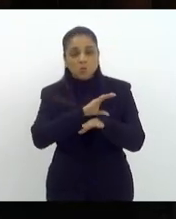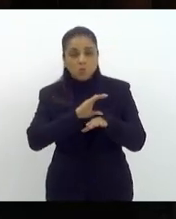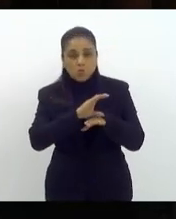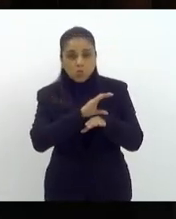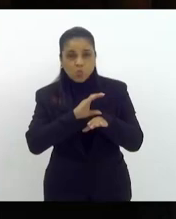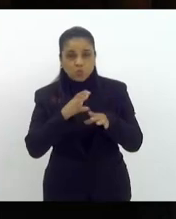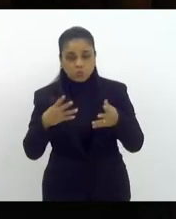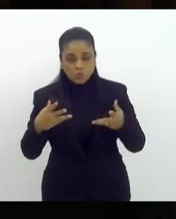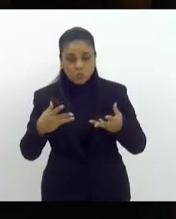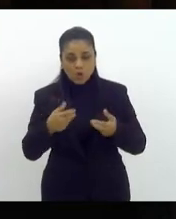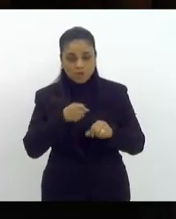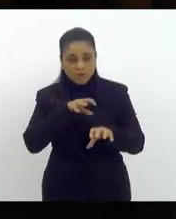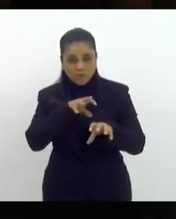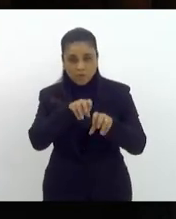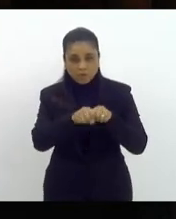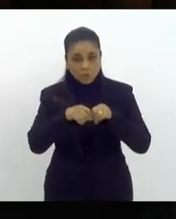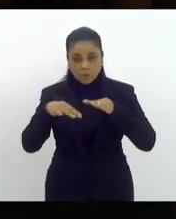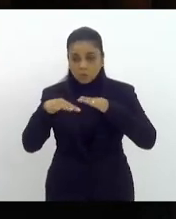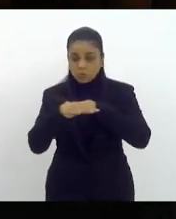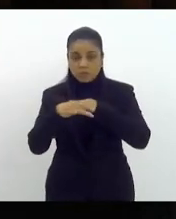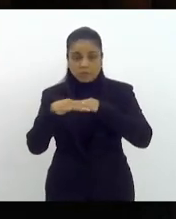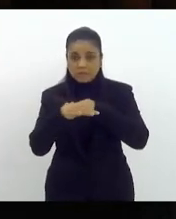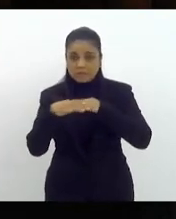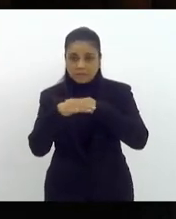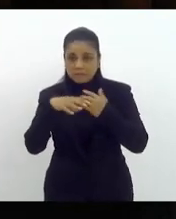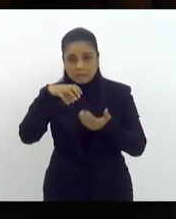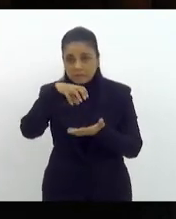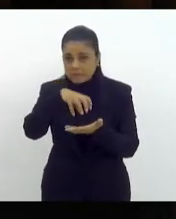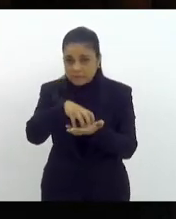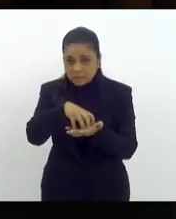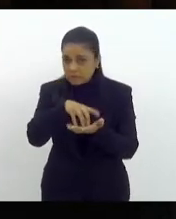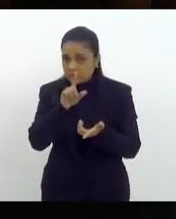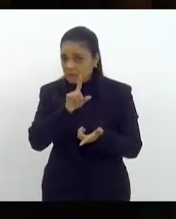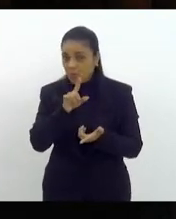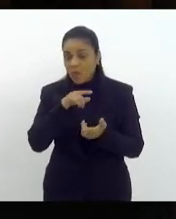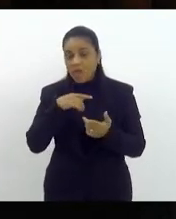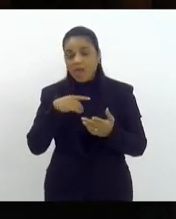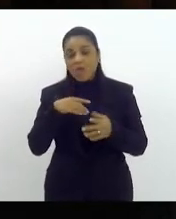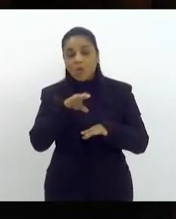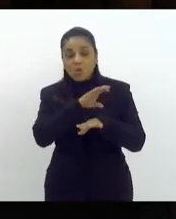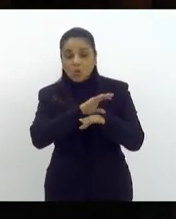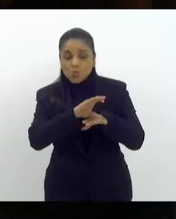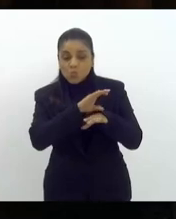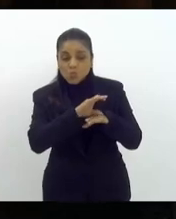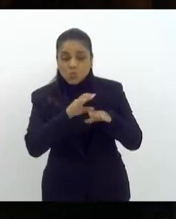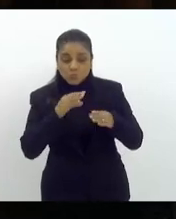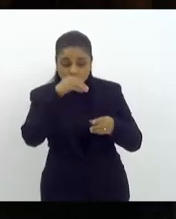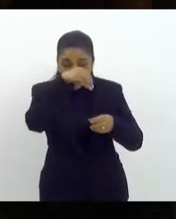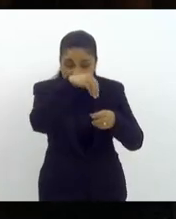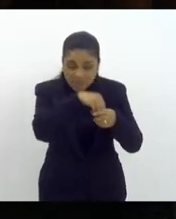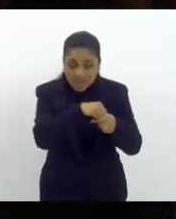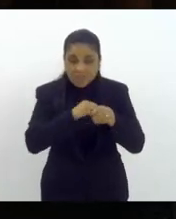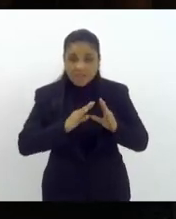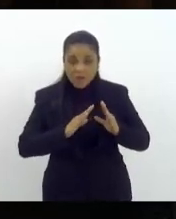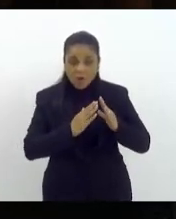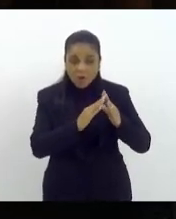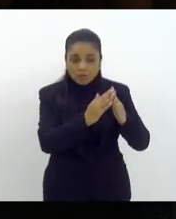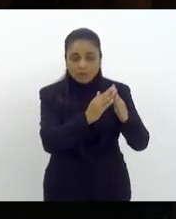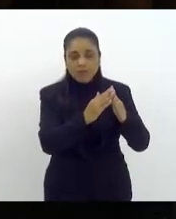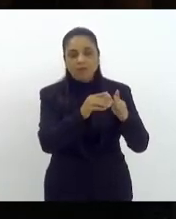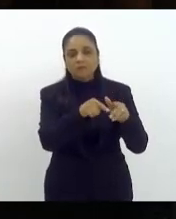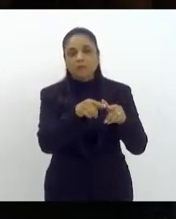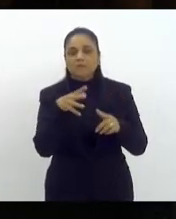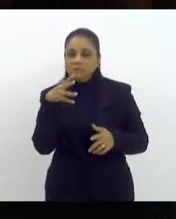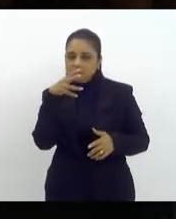não é no centros Urbano é fazer curso de qualificação nas comunidades para a gente resgatar essa